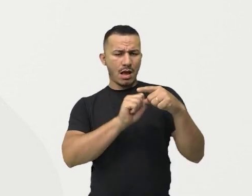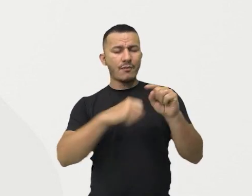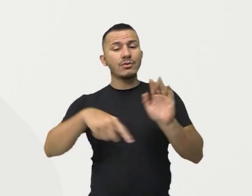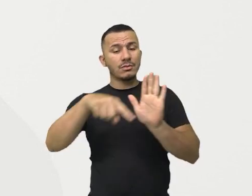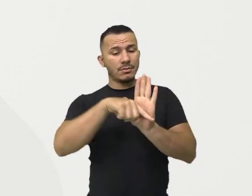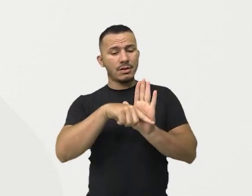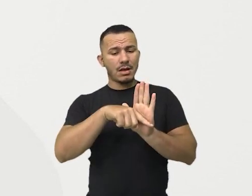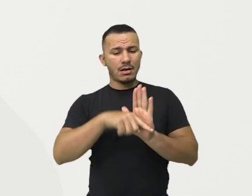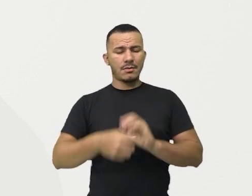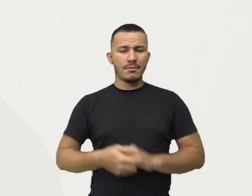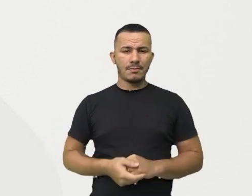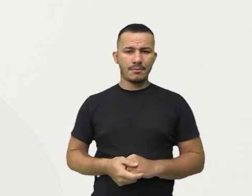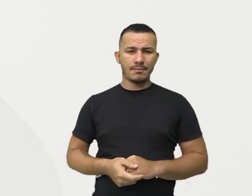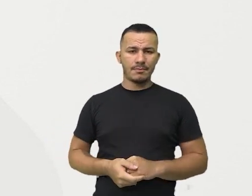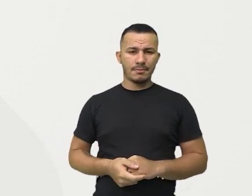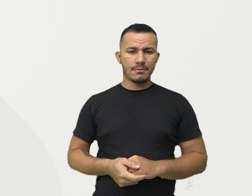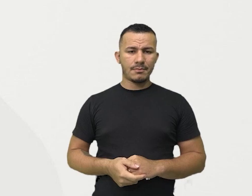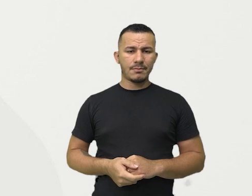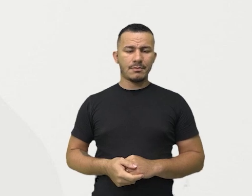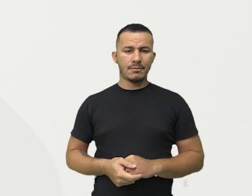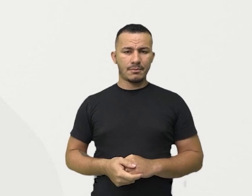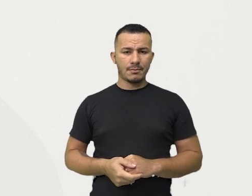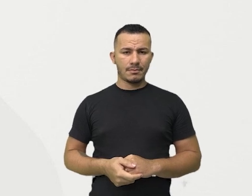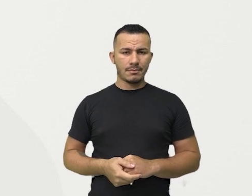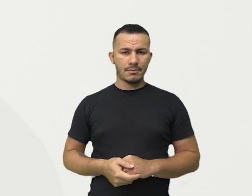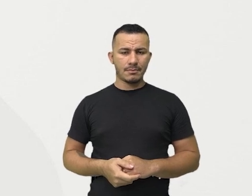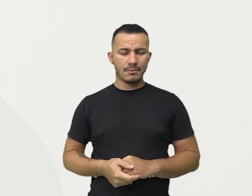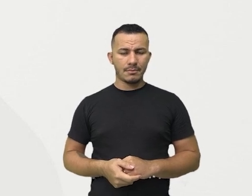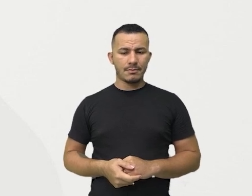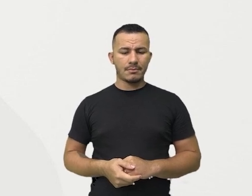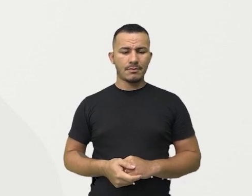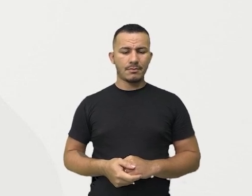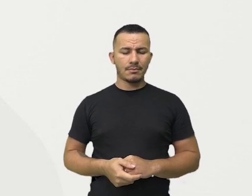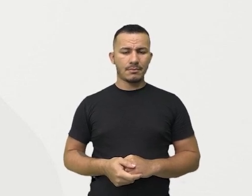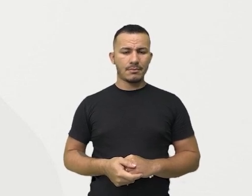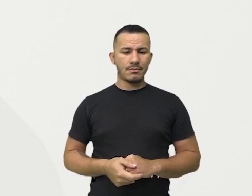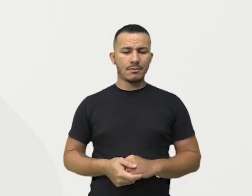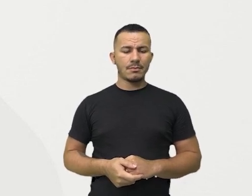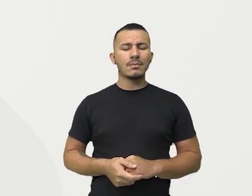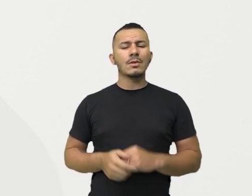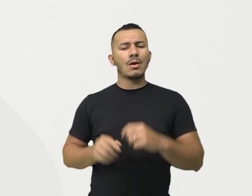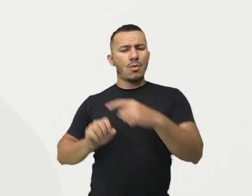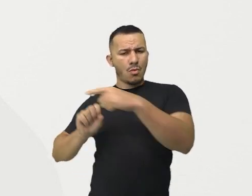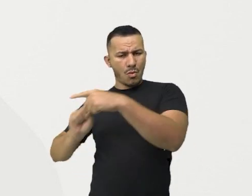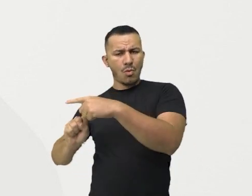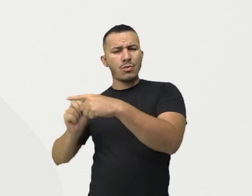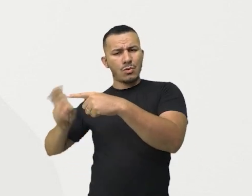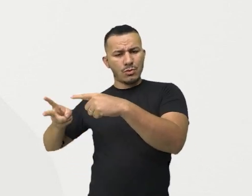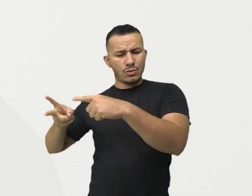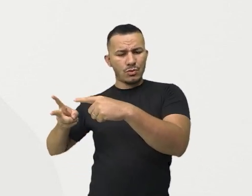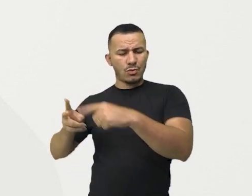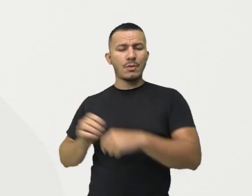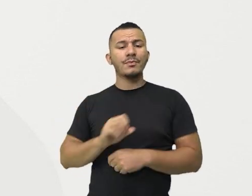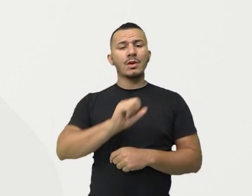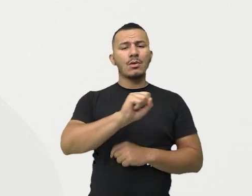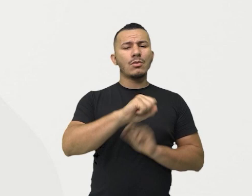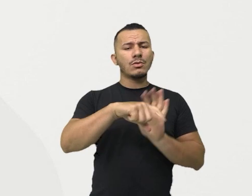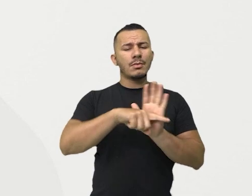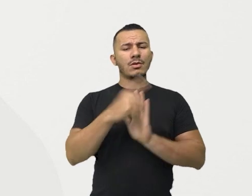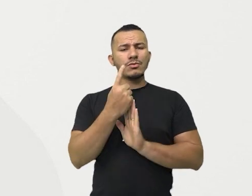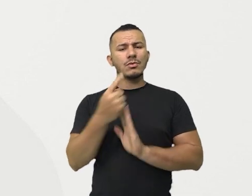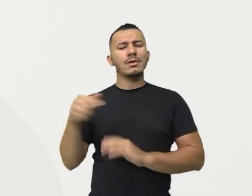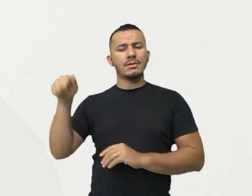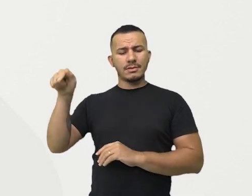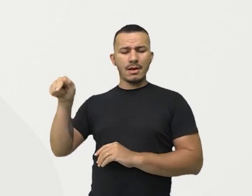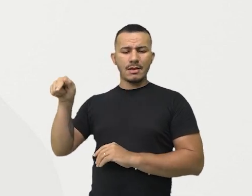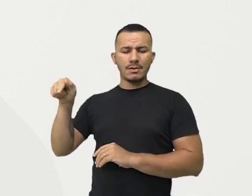ó, 1/8. E aí, repete o do denominador e subtrai o numerador. 8 menos 1,